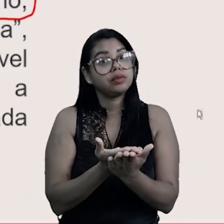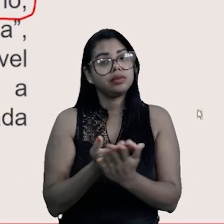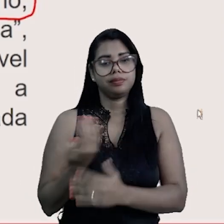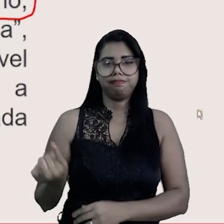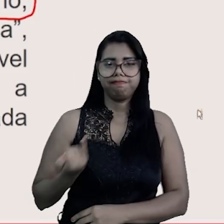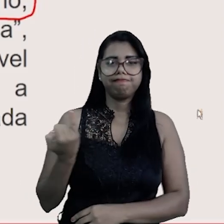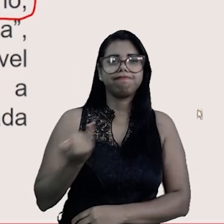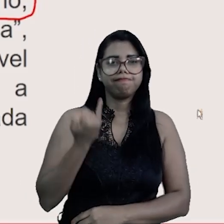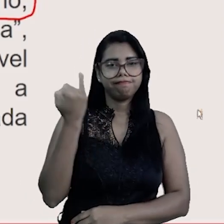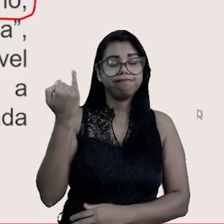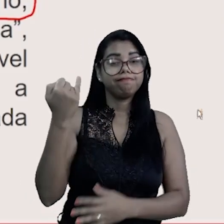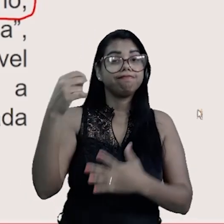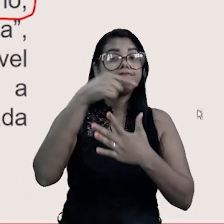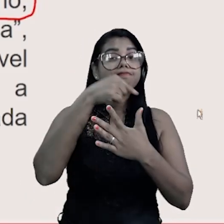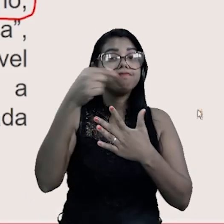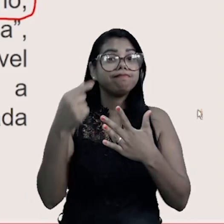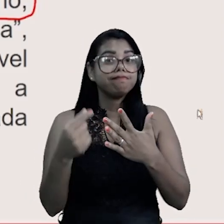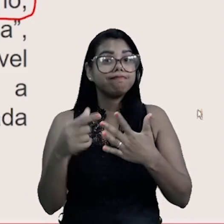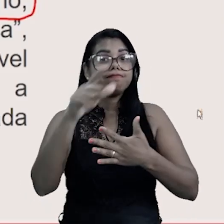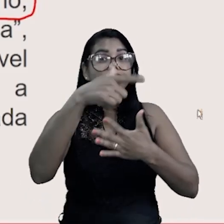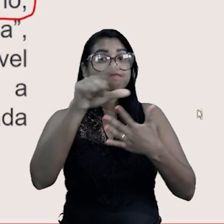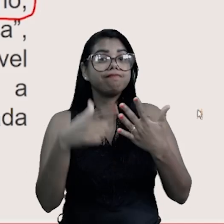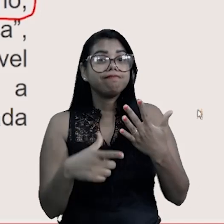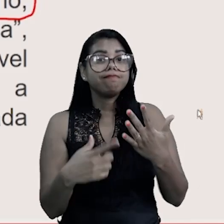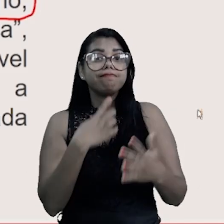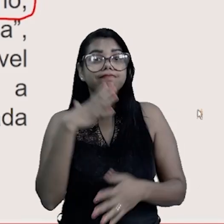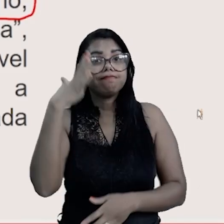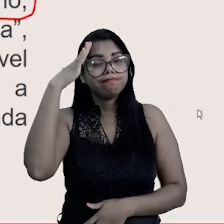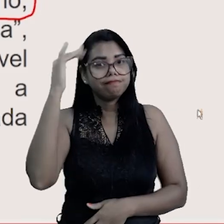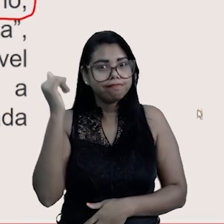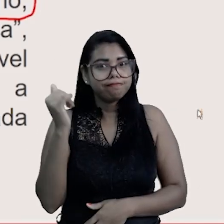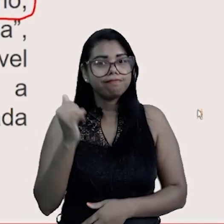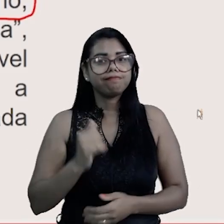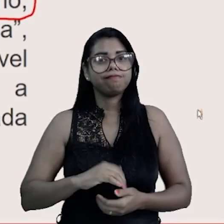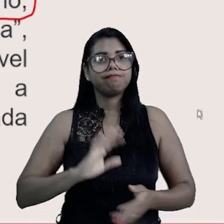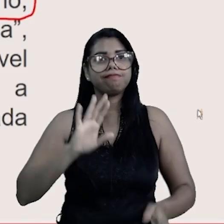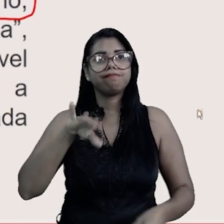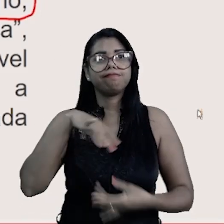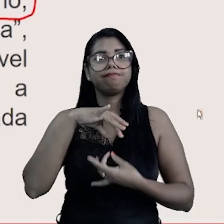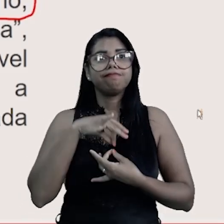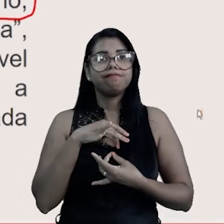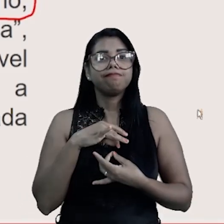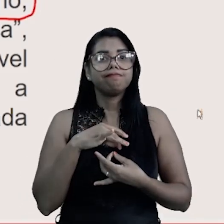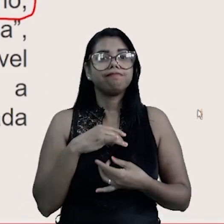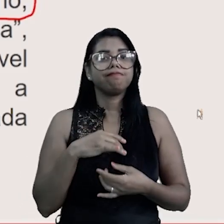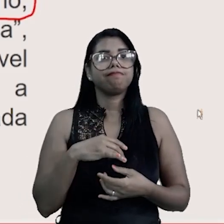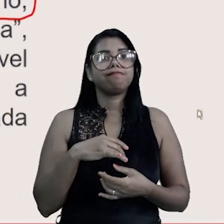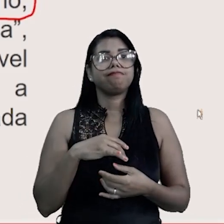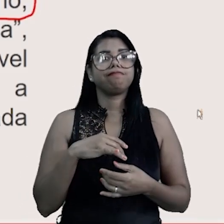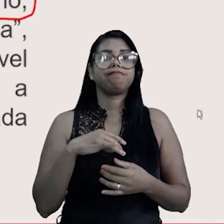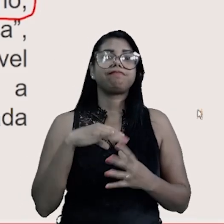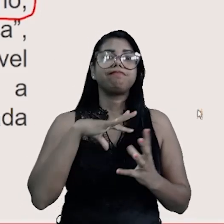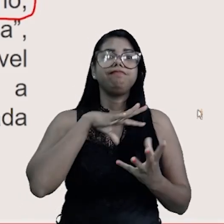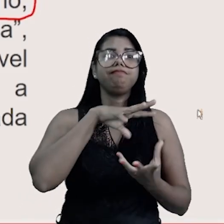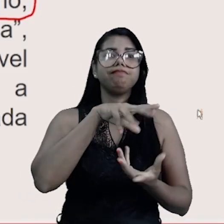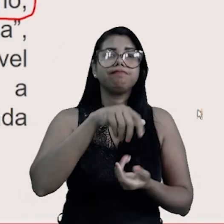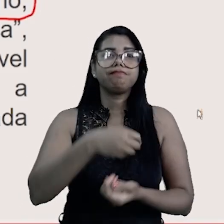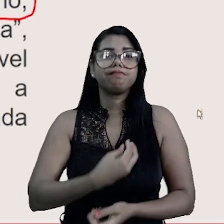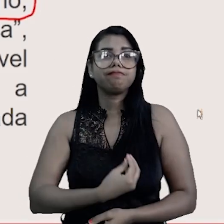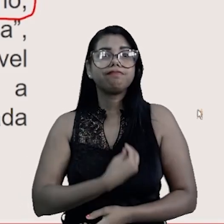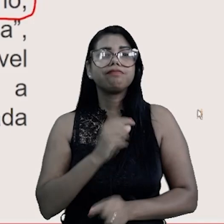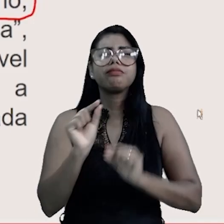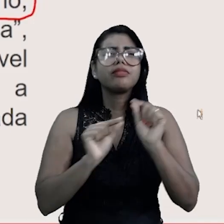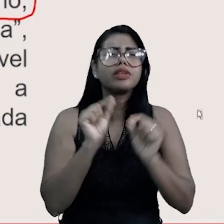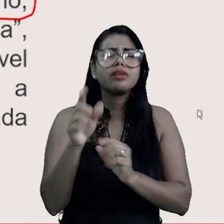né? Você precisa ter esse conhecimento. Se é um texto voltado para a questão ambiental, quem eu posso citar? Então eu vou fazer a pesquisa